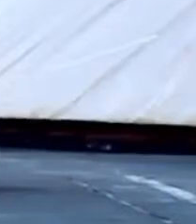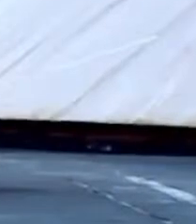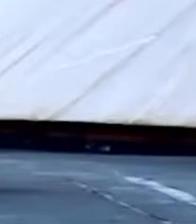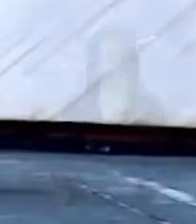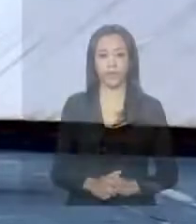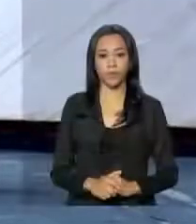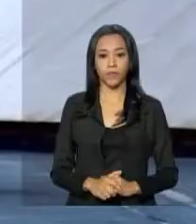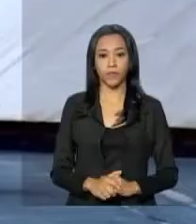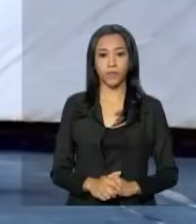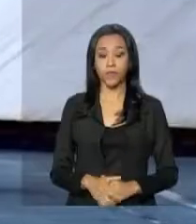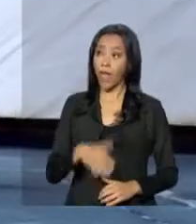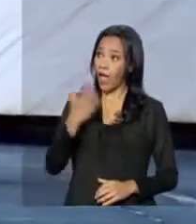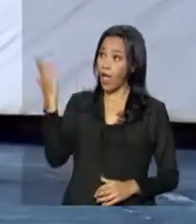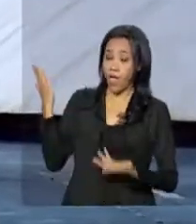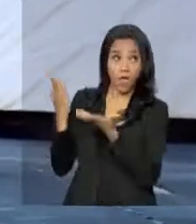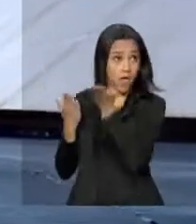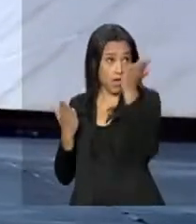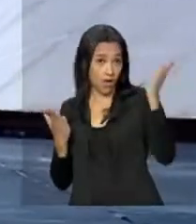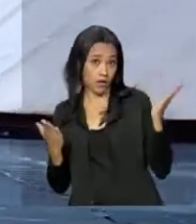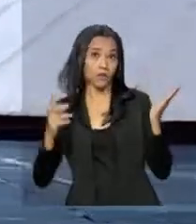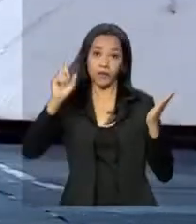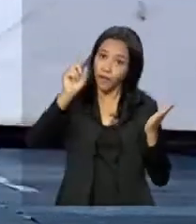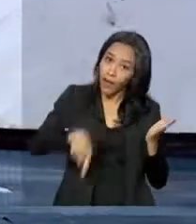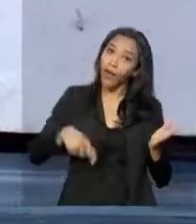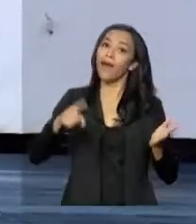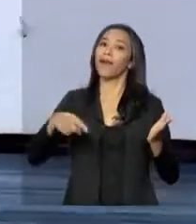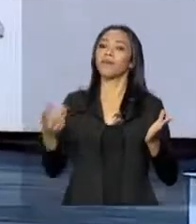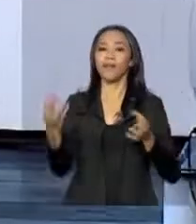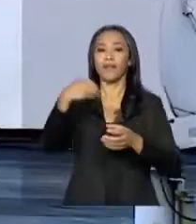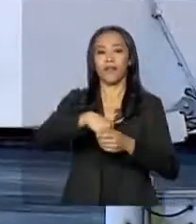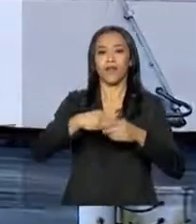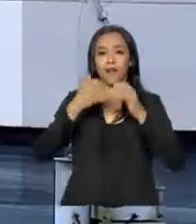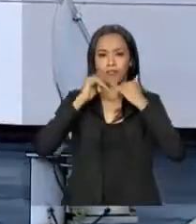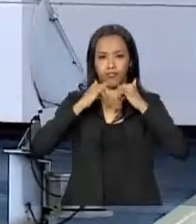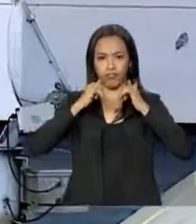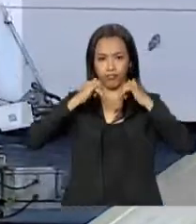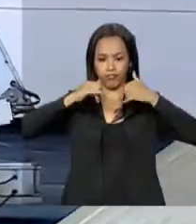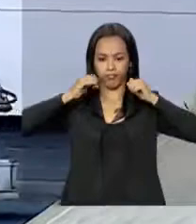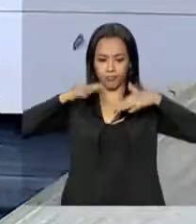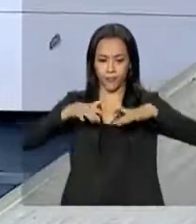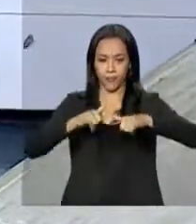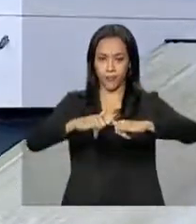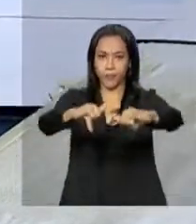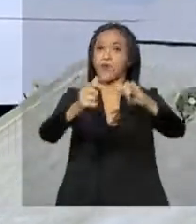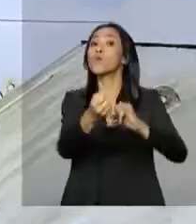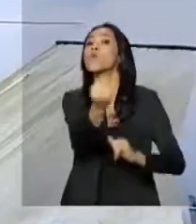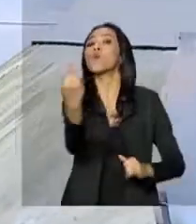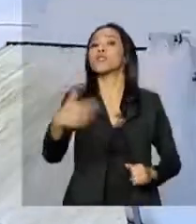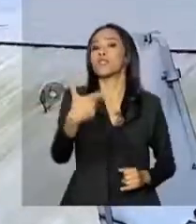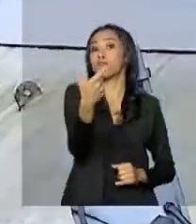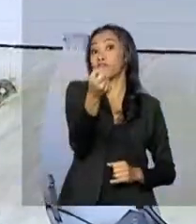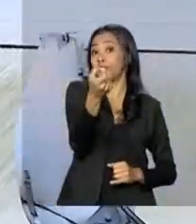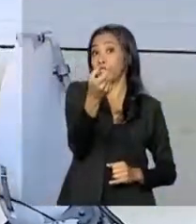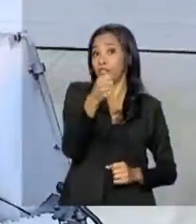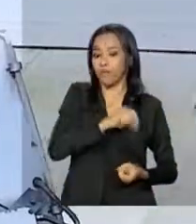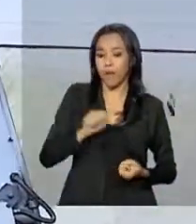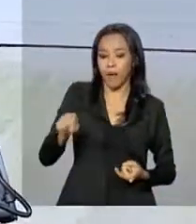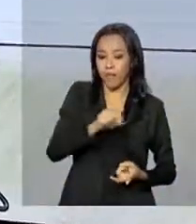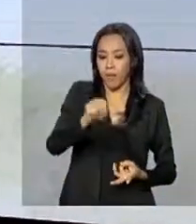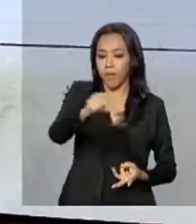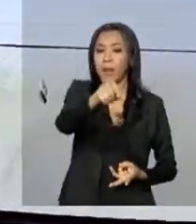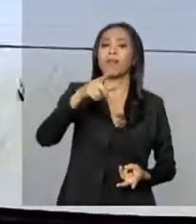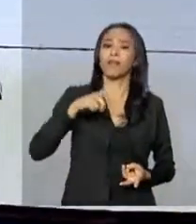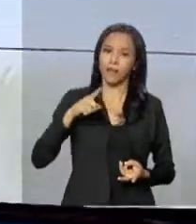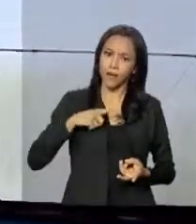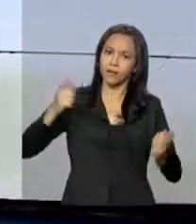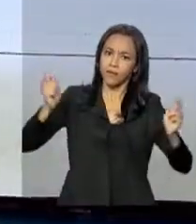Essas estruturas são partes das unidades geradoras. Só aqui em Itaipu são 20 delas. Cada uma tem capacidade para